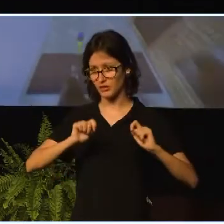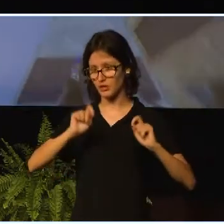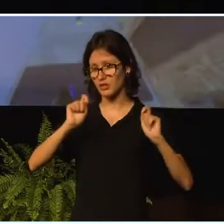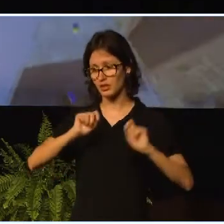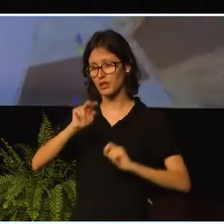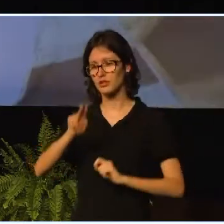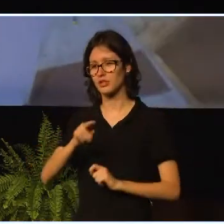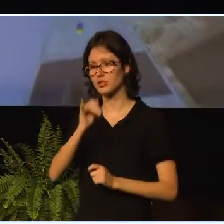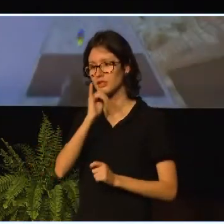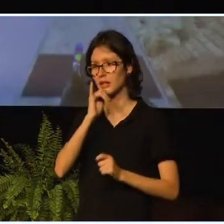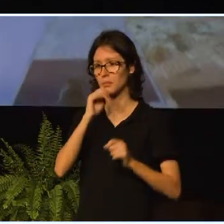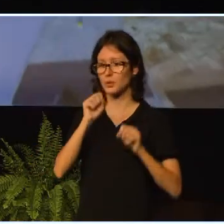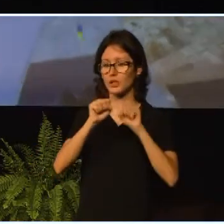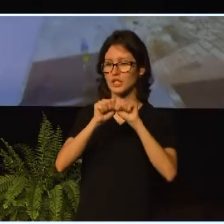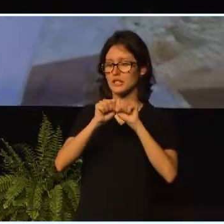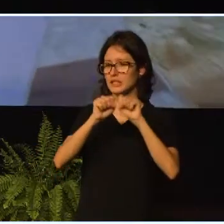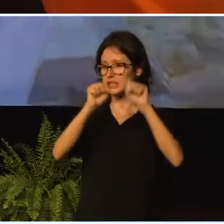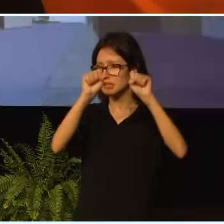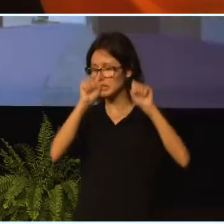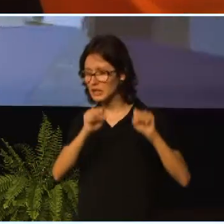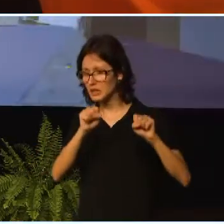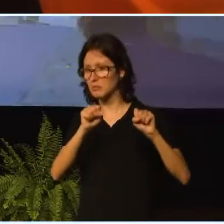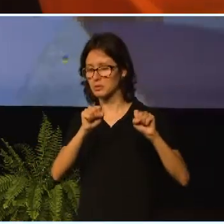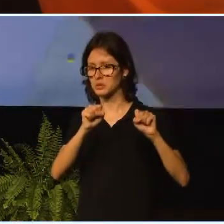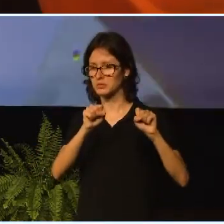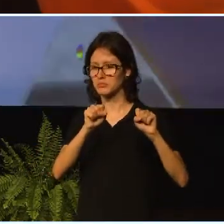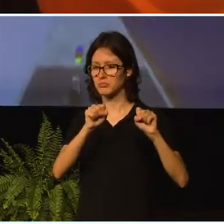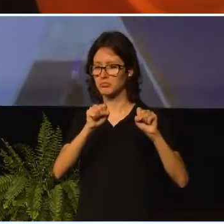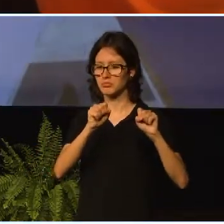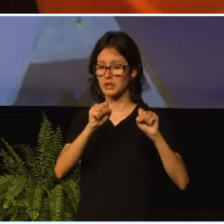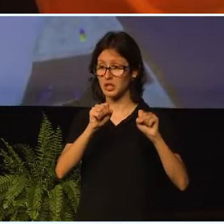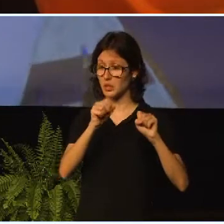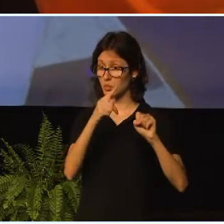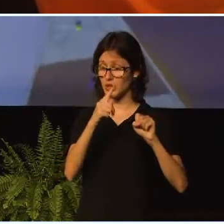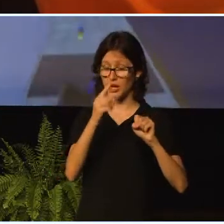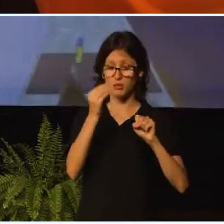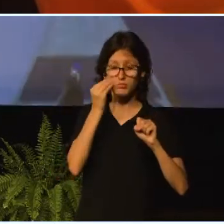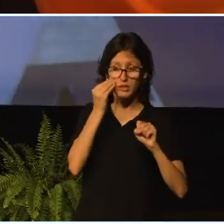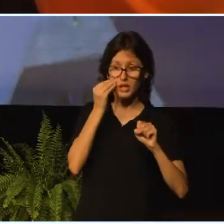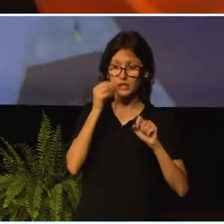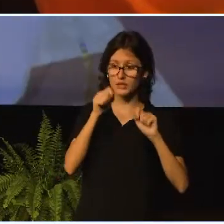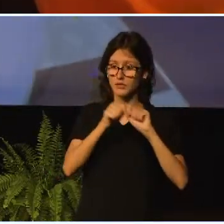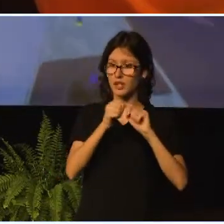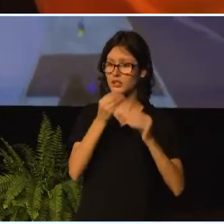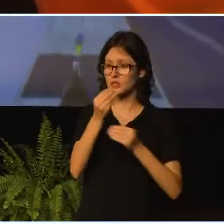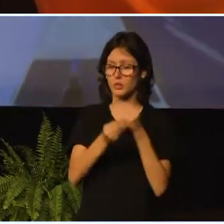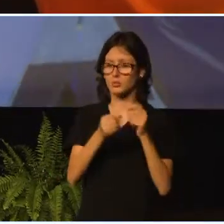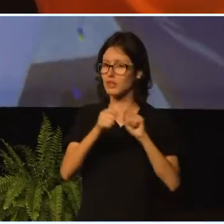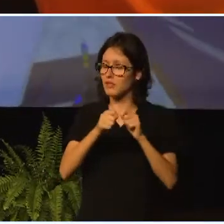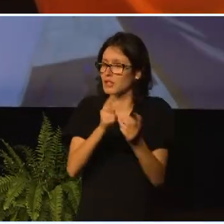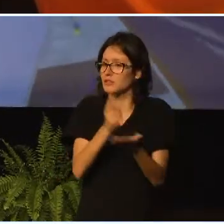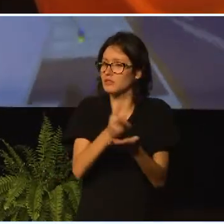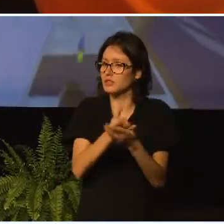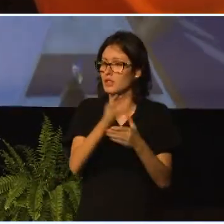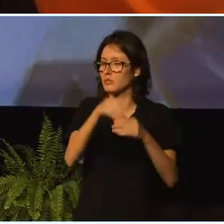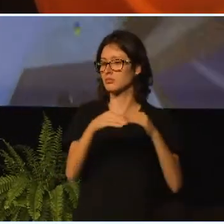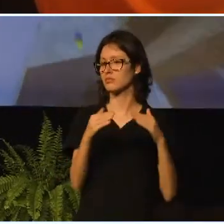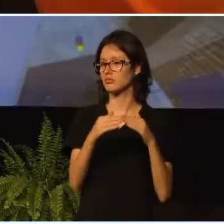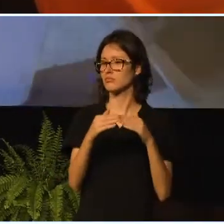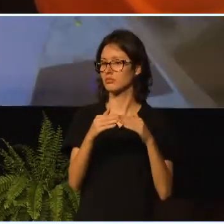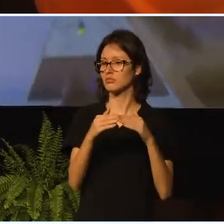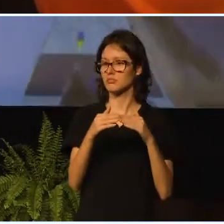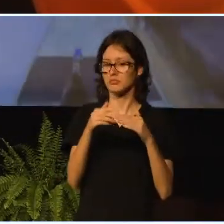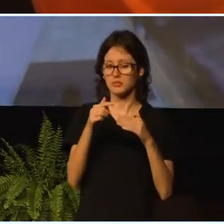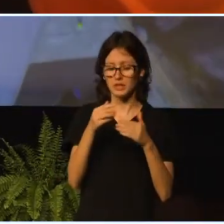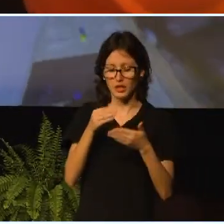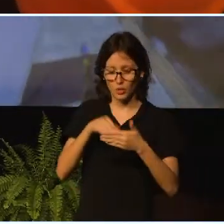usar sistemas vestíveis e o seu teste, na realidade, vai ser feito continuamente. Você